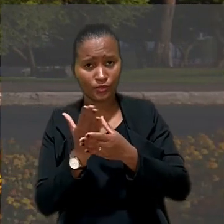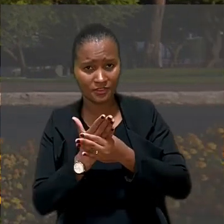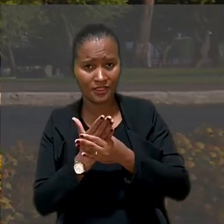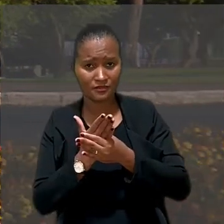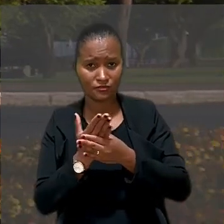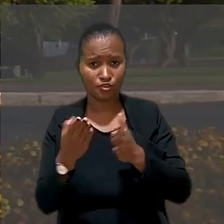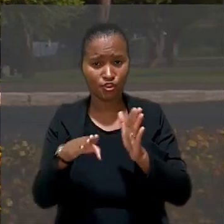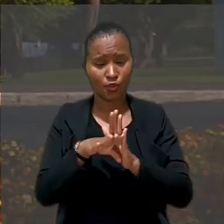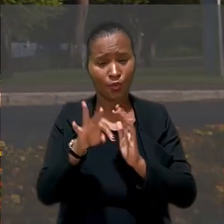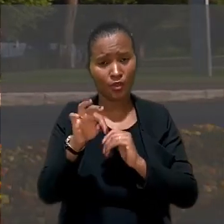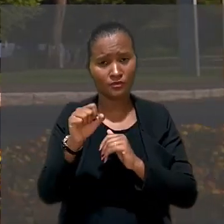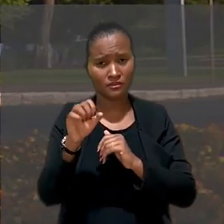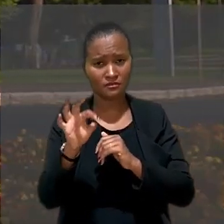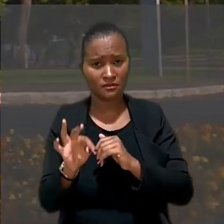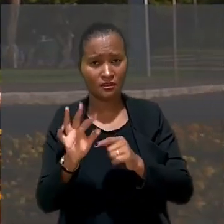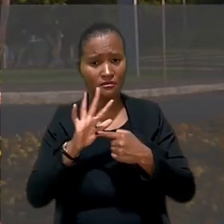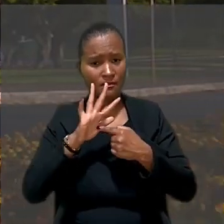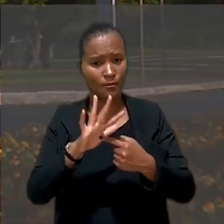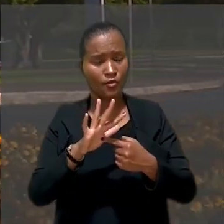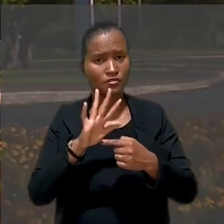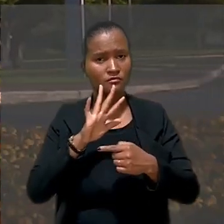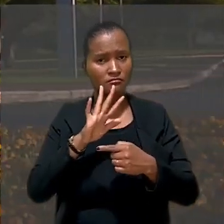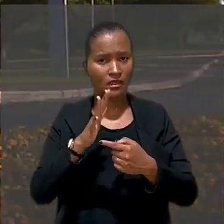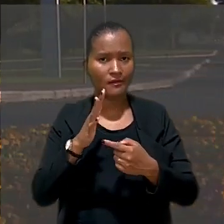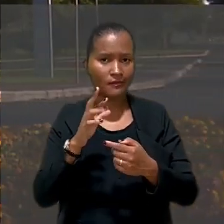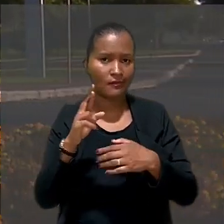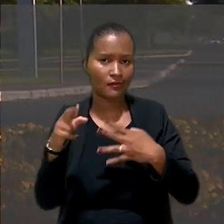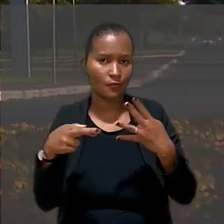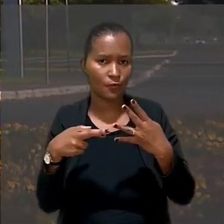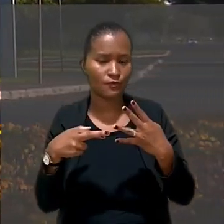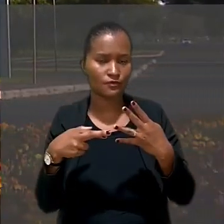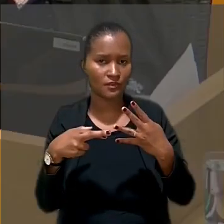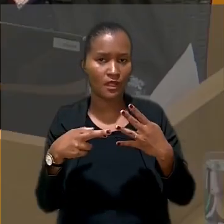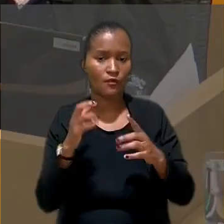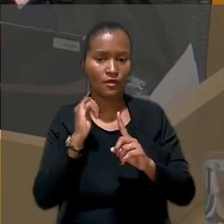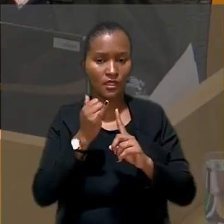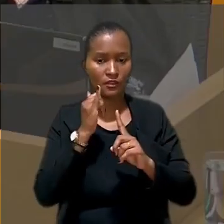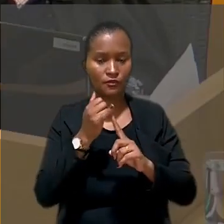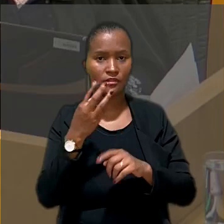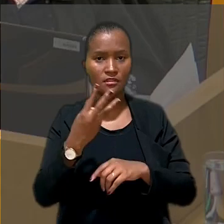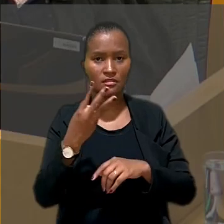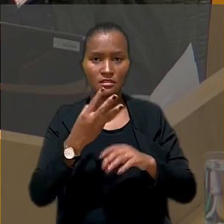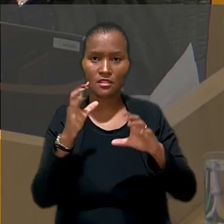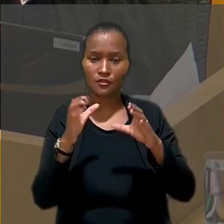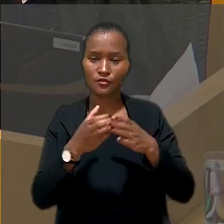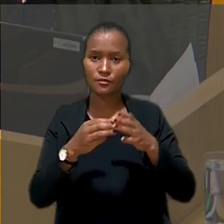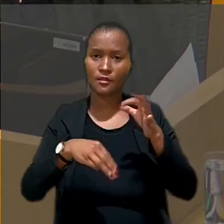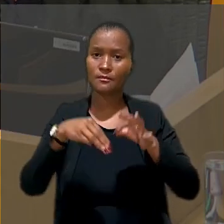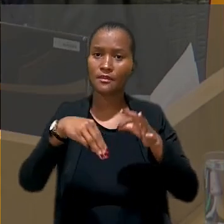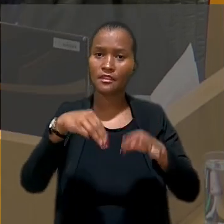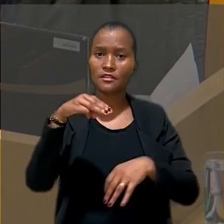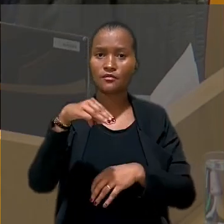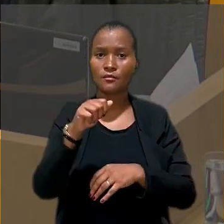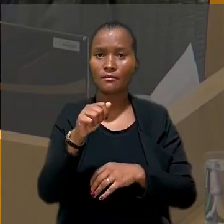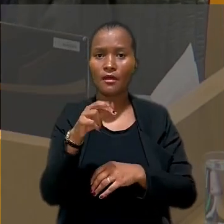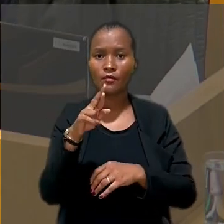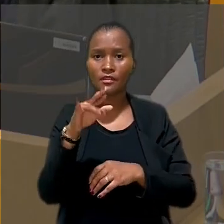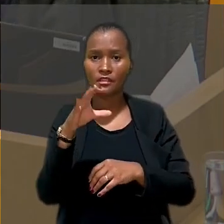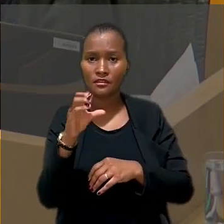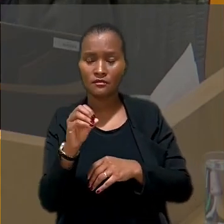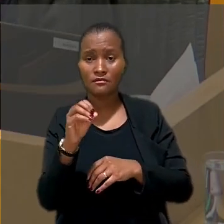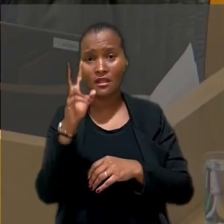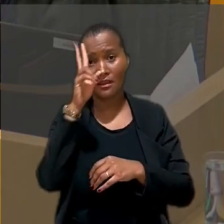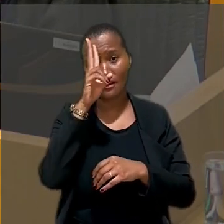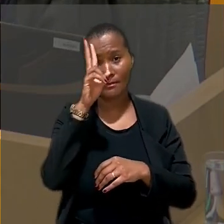Tribunal Superior do Trabalho, após apresentação de recurso de revista. O relator na terceira turma, ministro Maurício Godinho